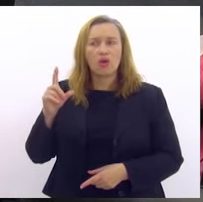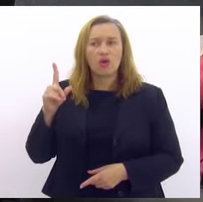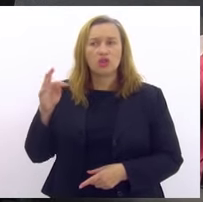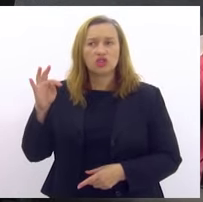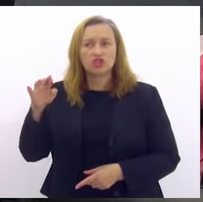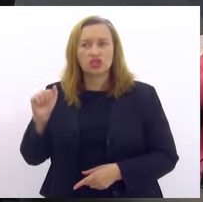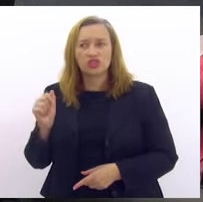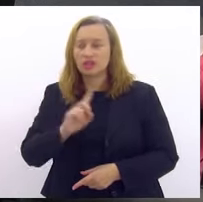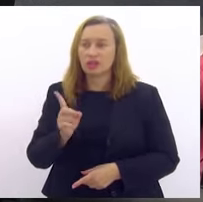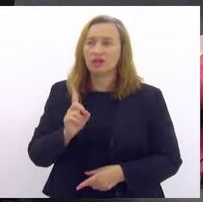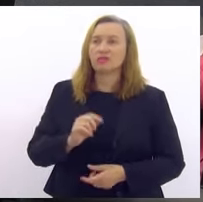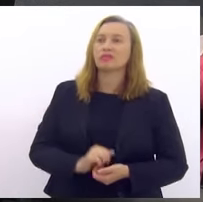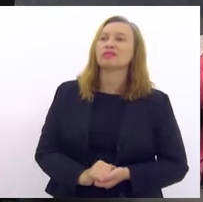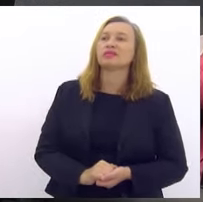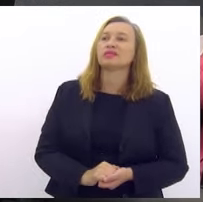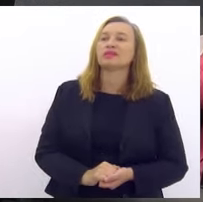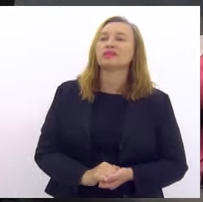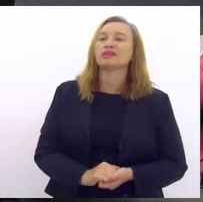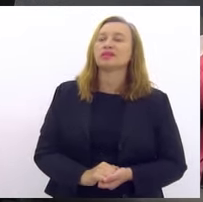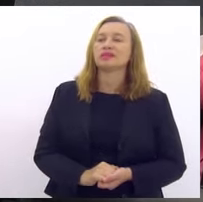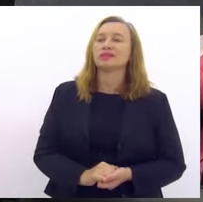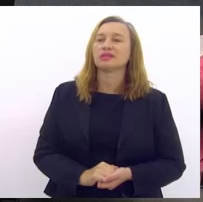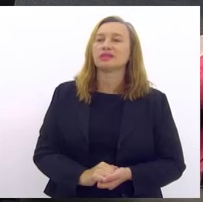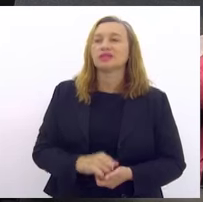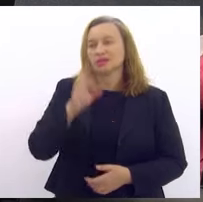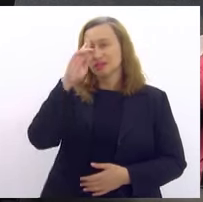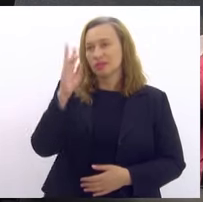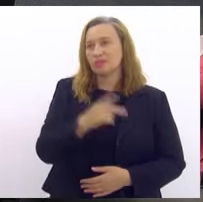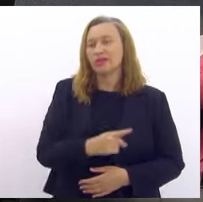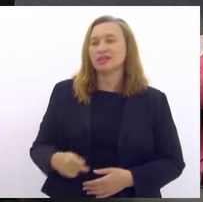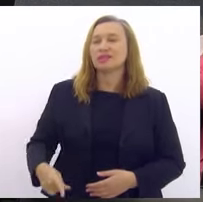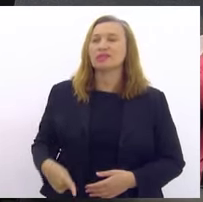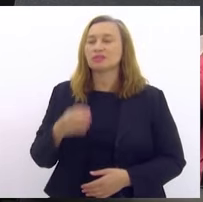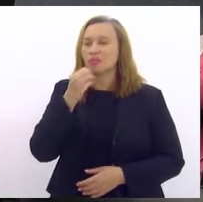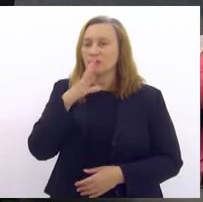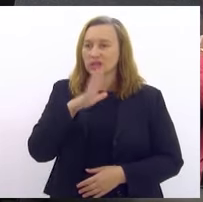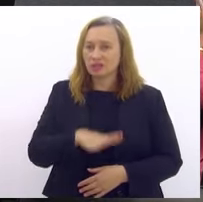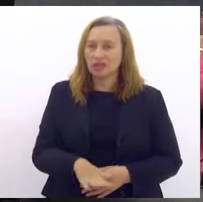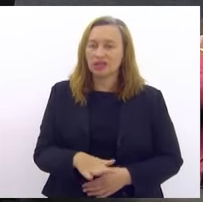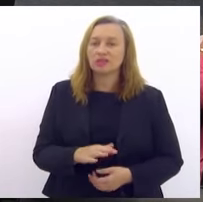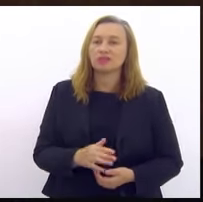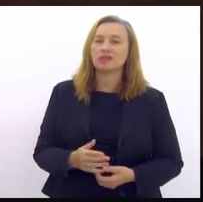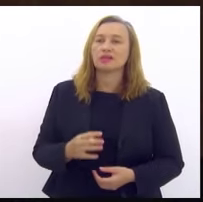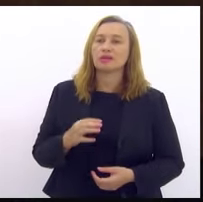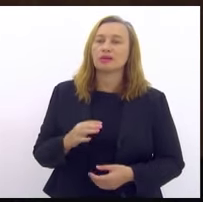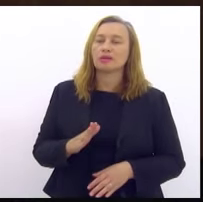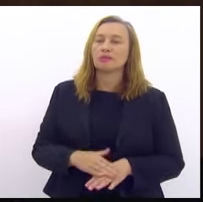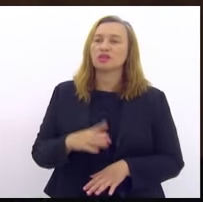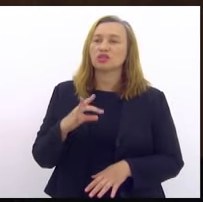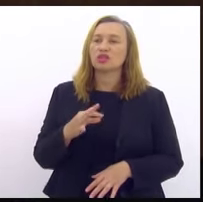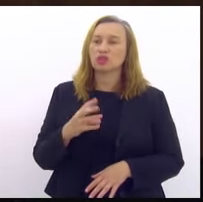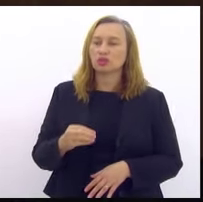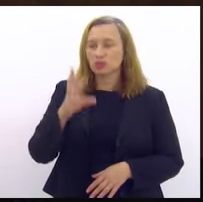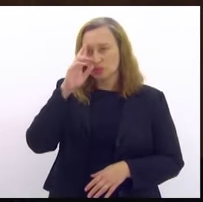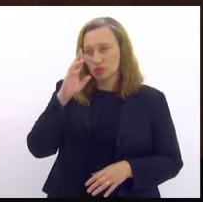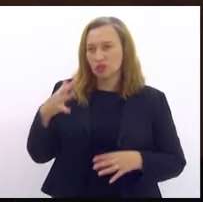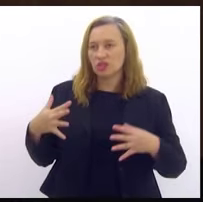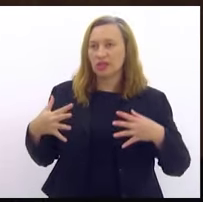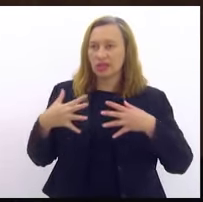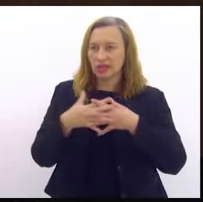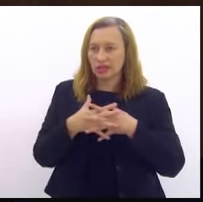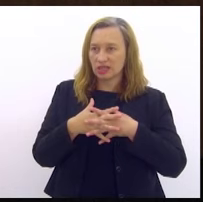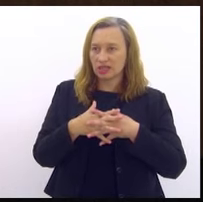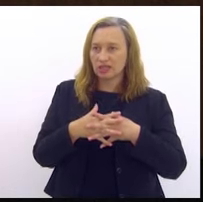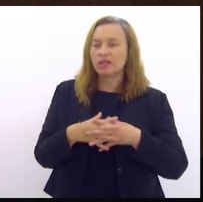até minha bala fora para voltar. Senhor presidente. Boa tarde, deputado. Senhor, mais do que nunca, o senhor está integrado